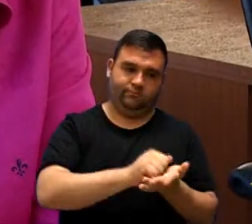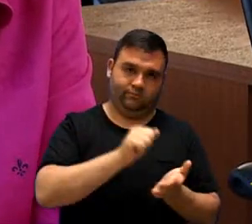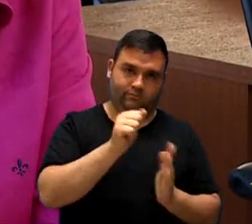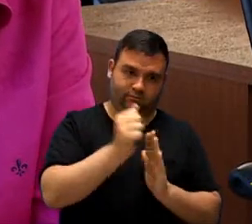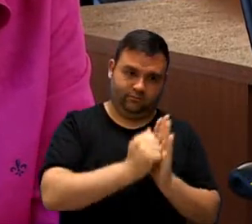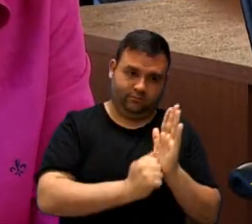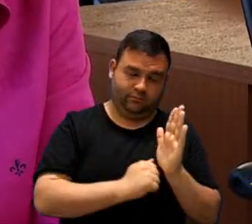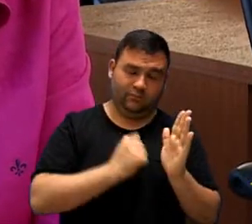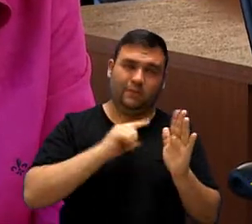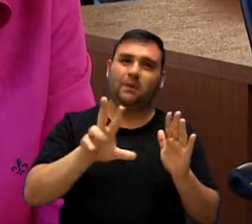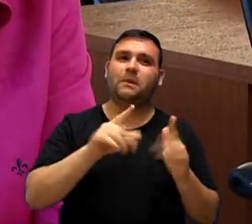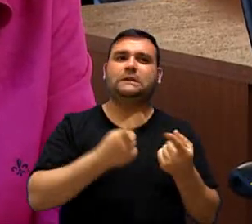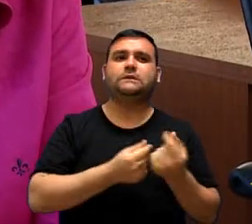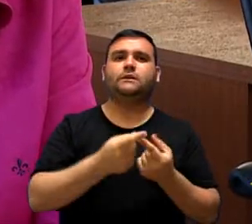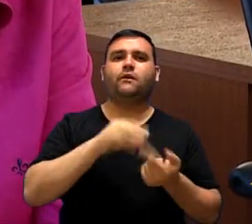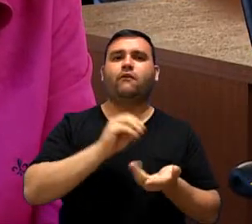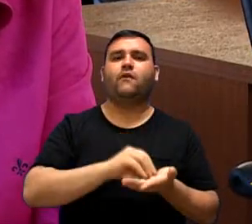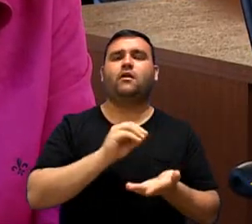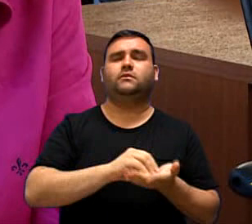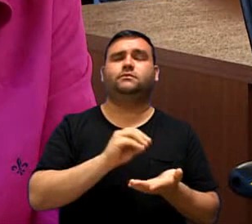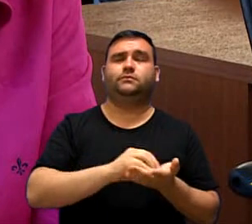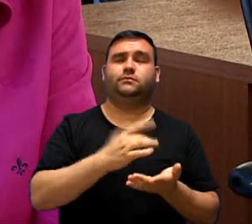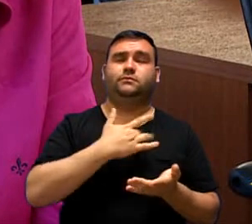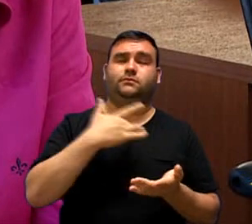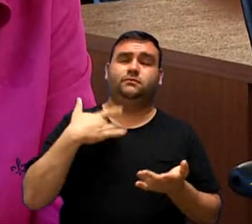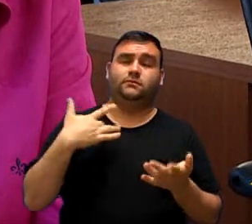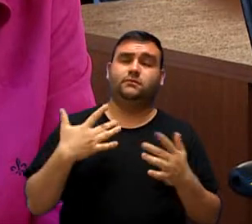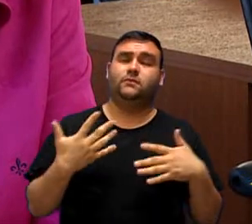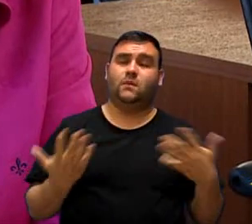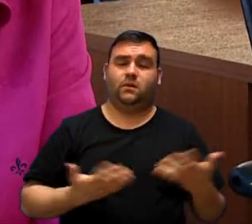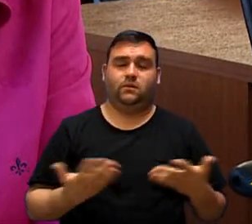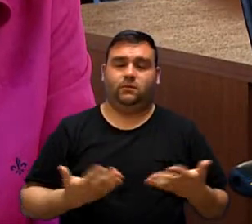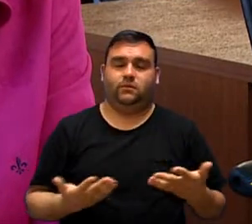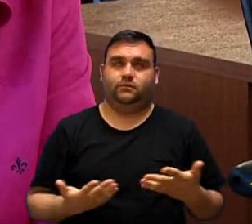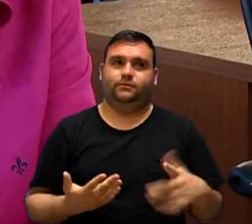Com relação à falta de recursos na área da saúde,